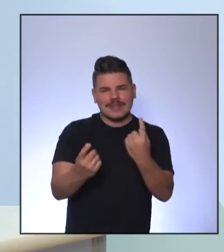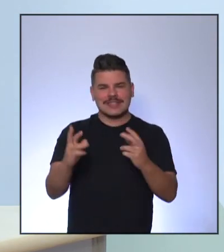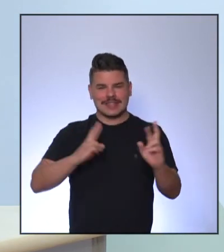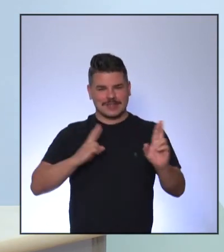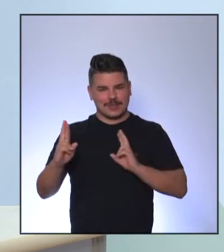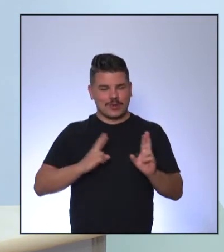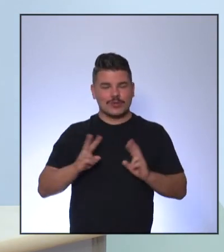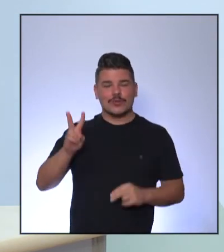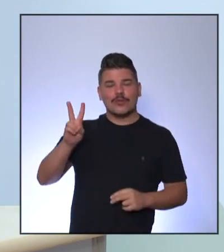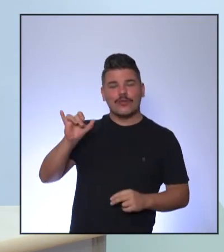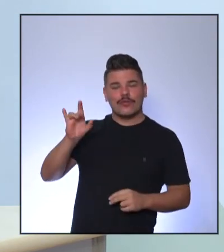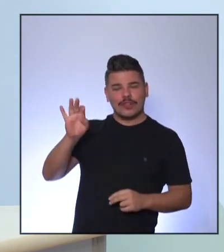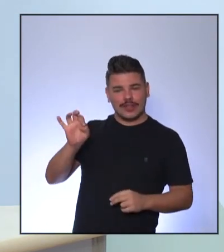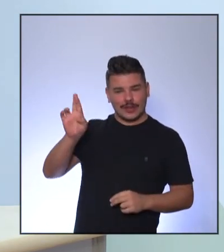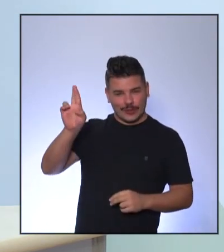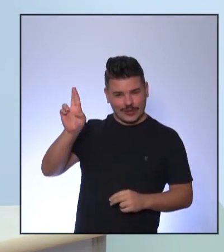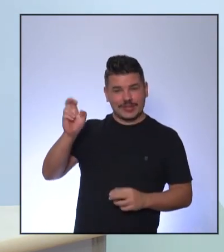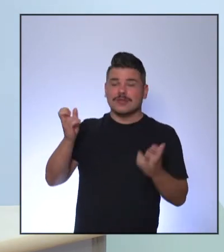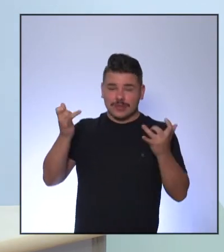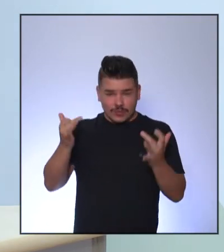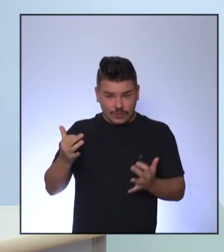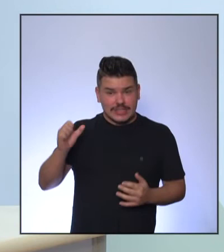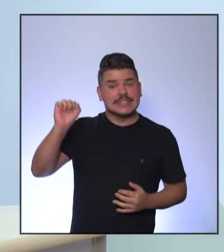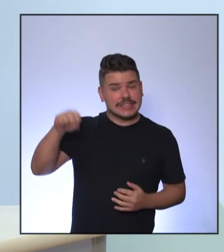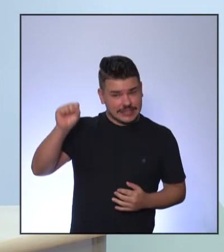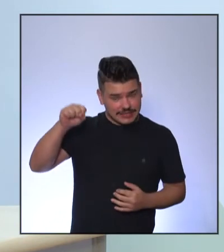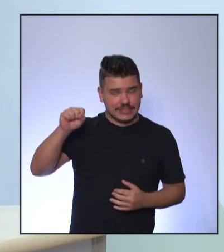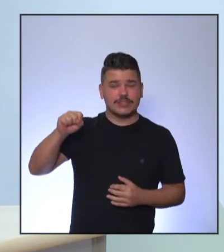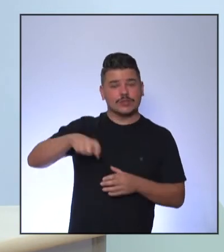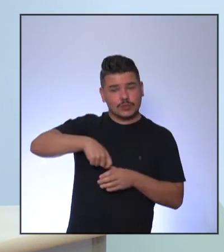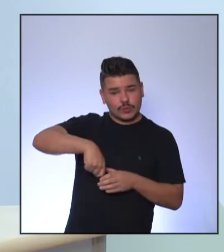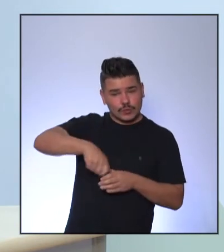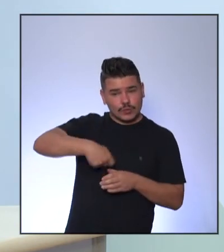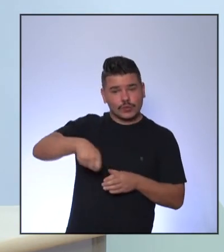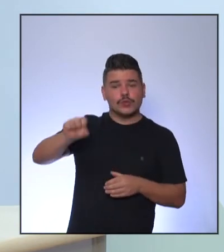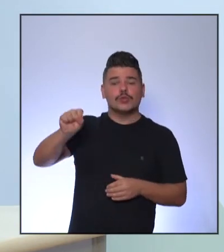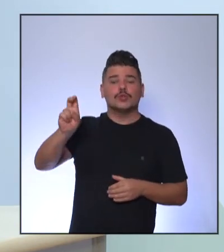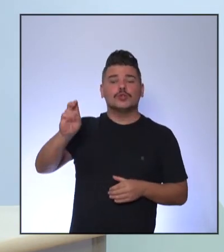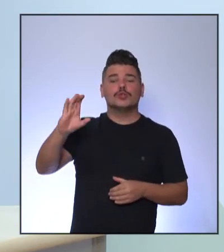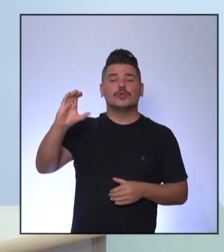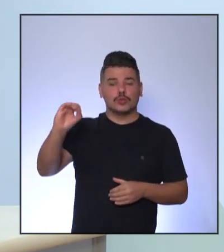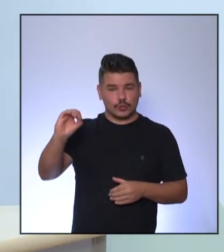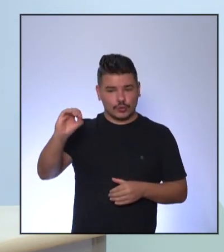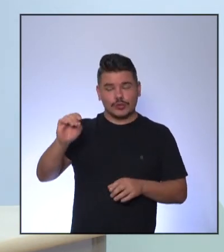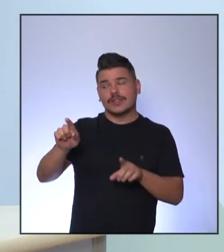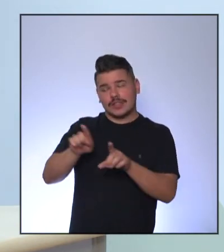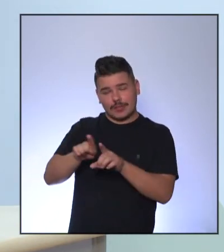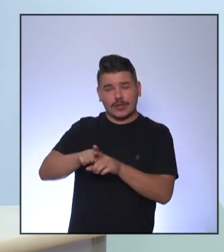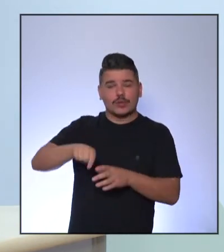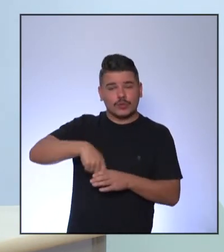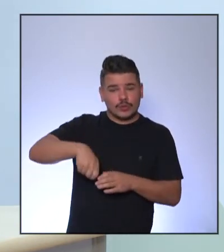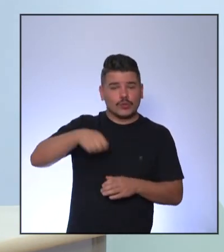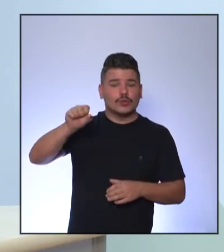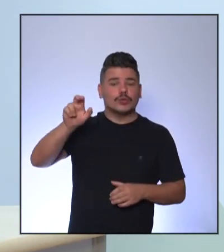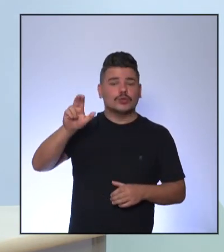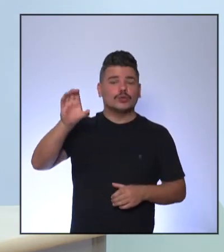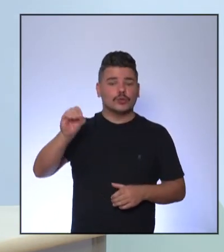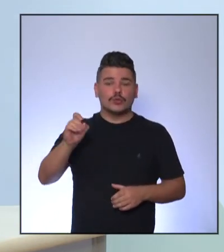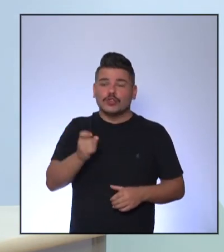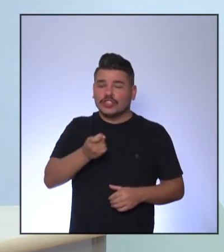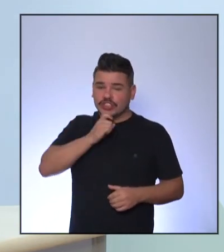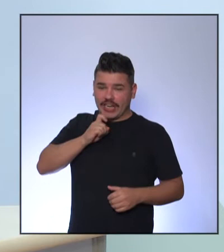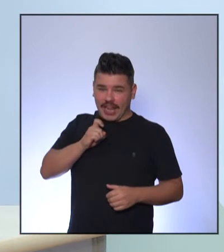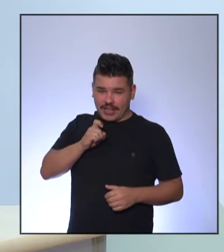O Vitor Hugo colocou, sim, no suco. A Patrícia colocou no suco gelado. O